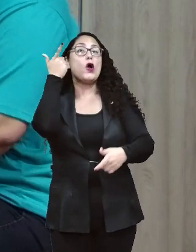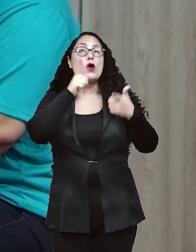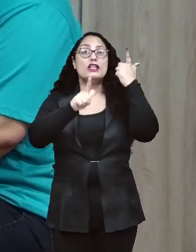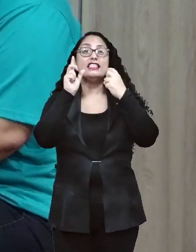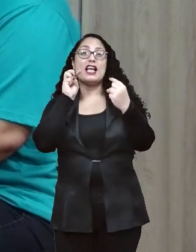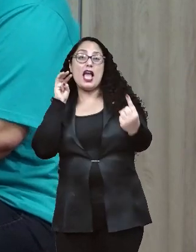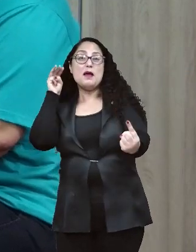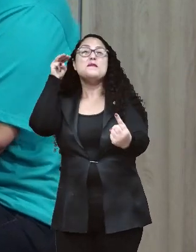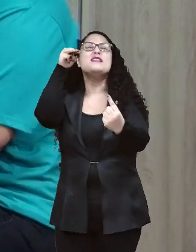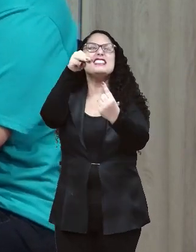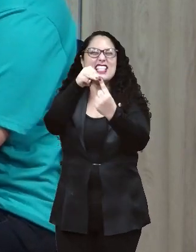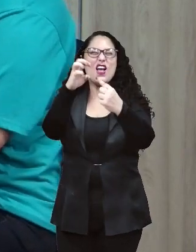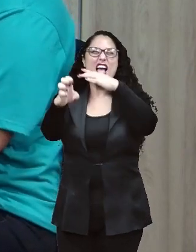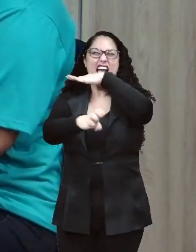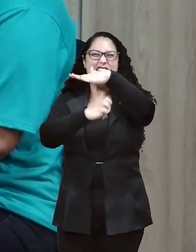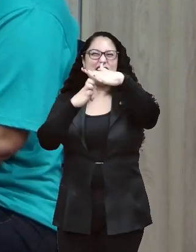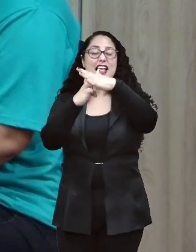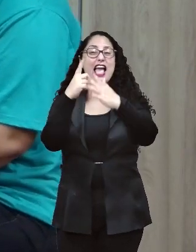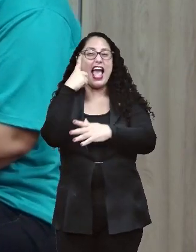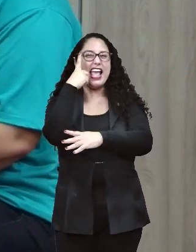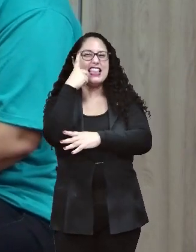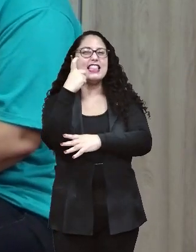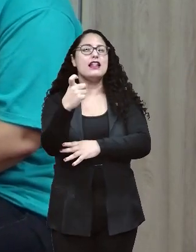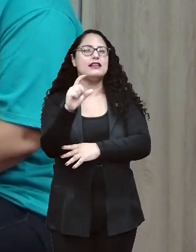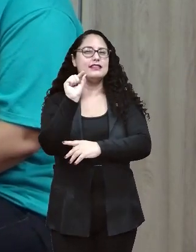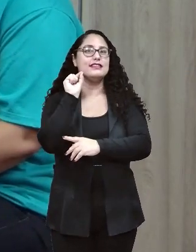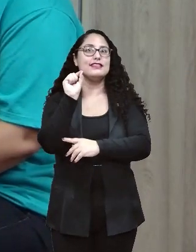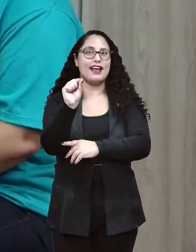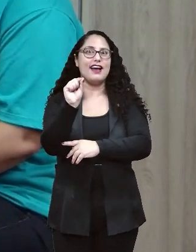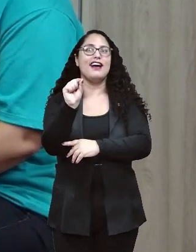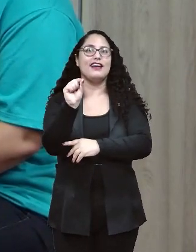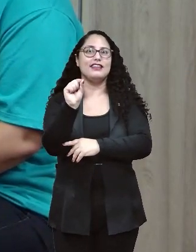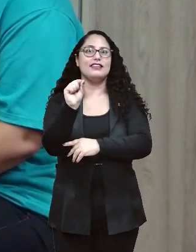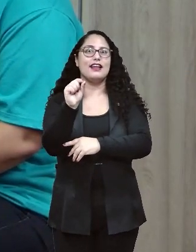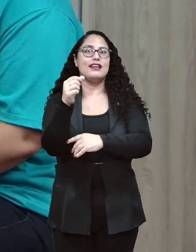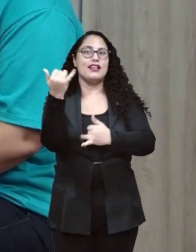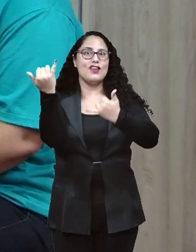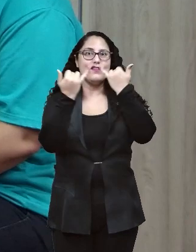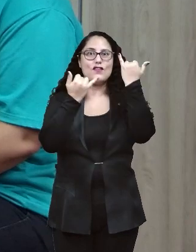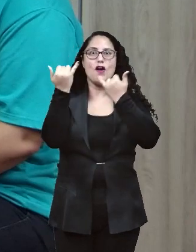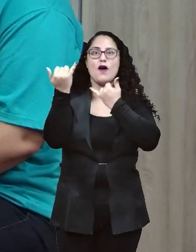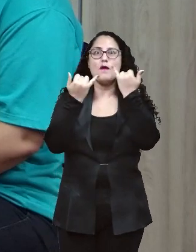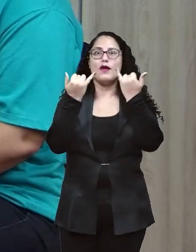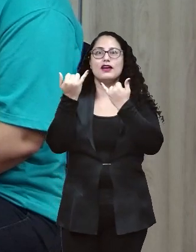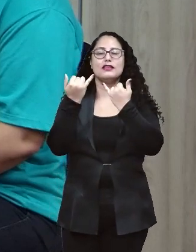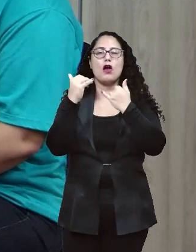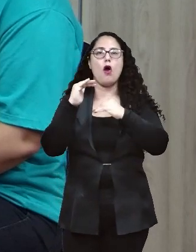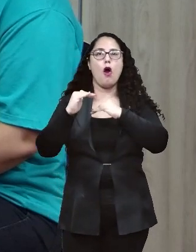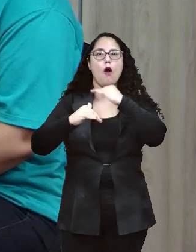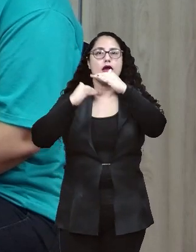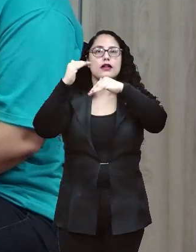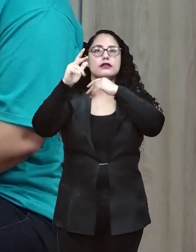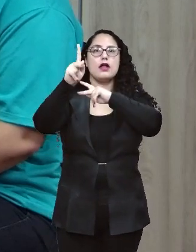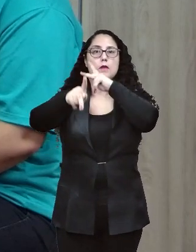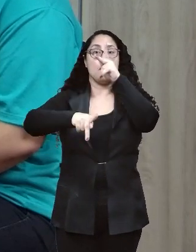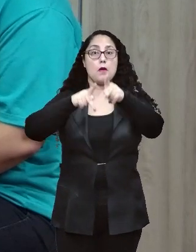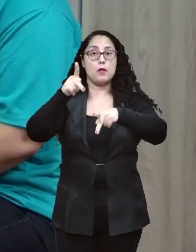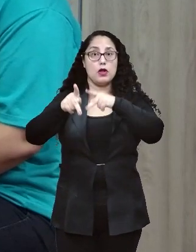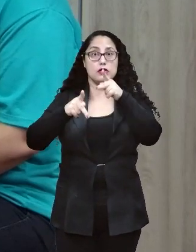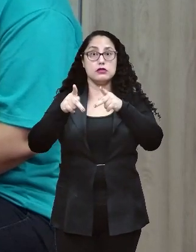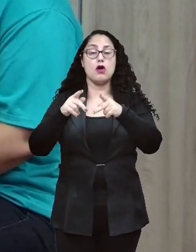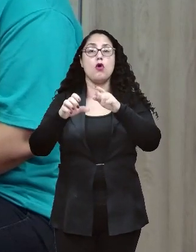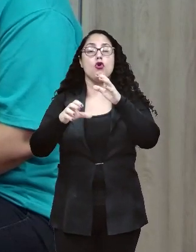missão corporativa, né? E é interessante esse dado que ela colocou com relação ao crescimento da população idosa no